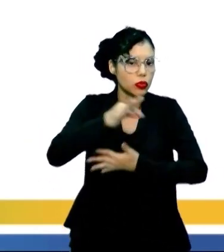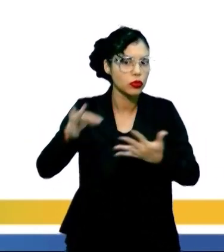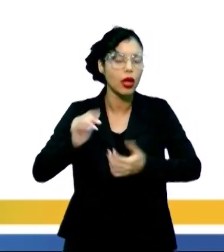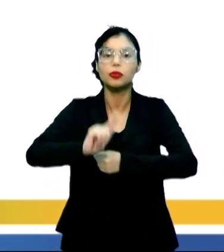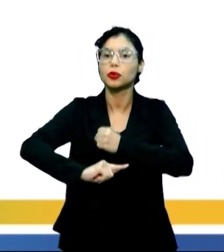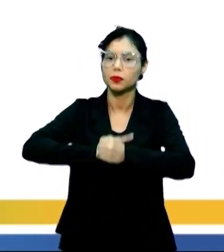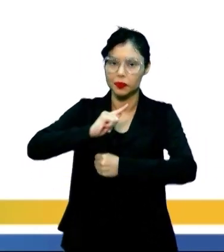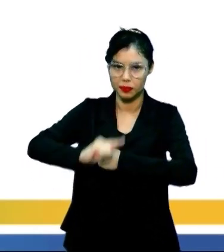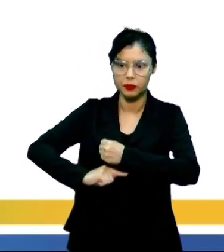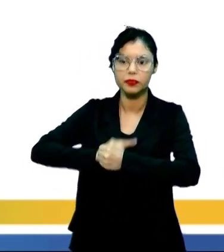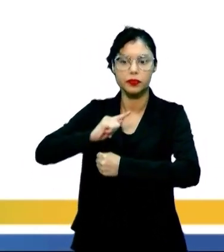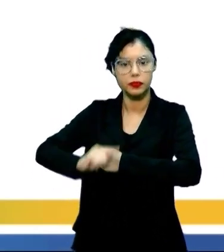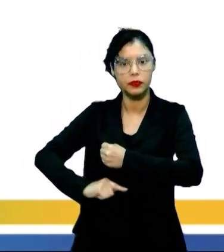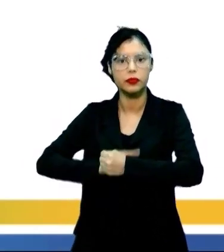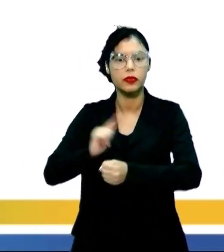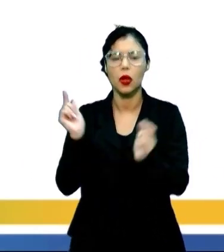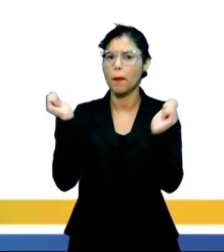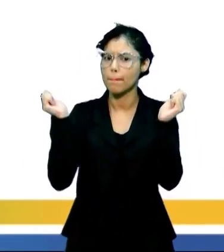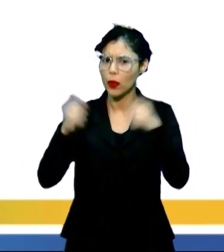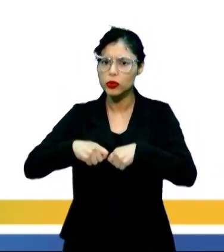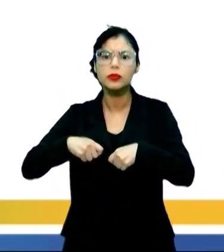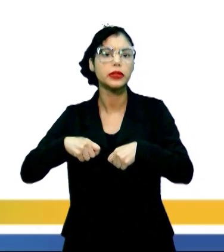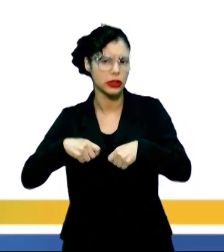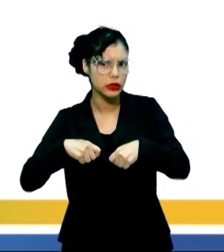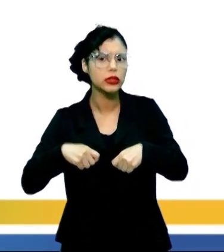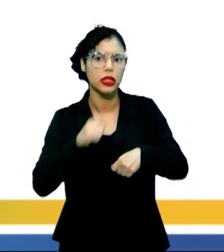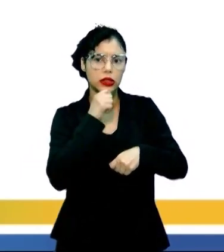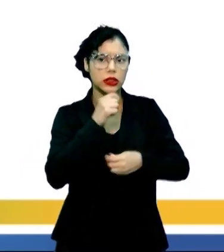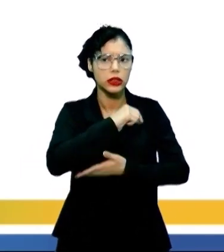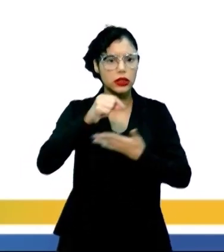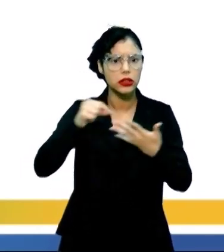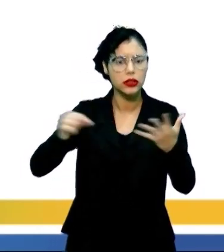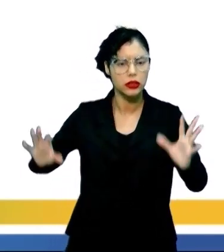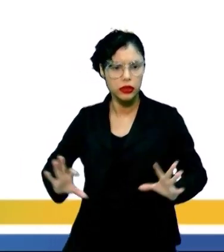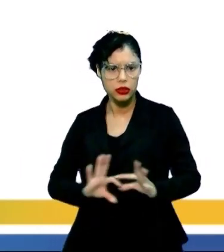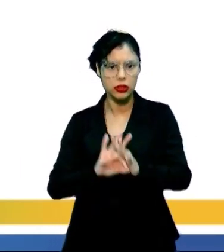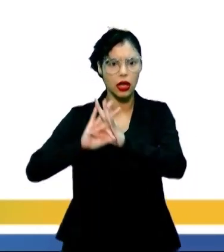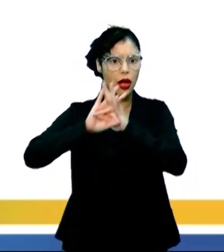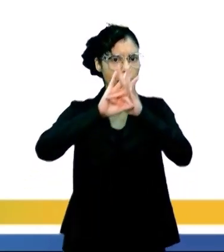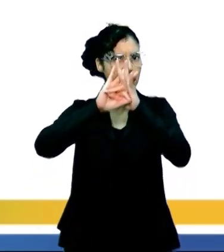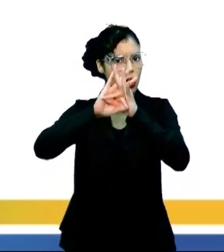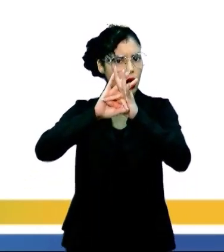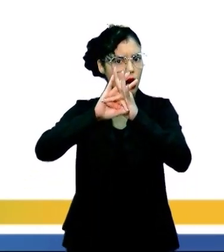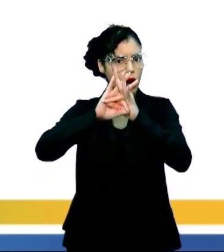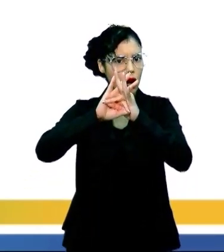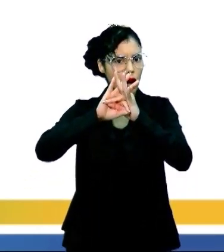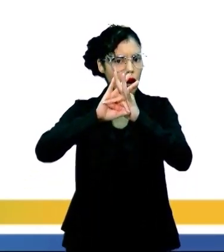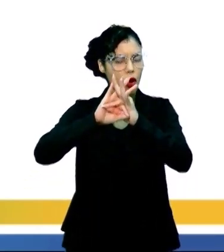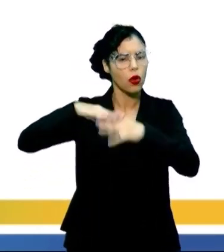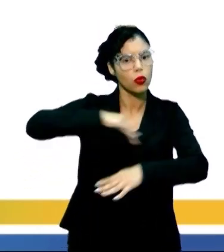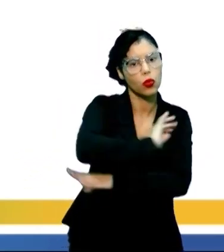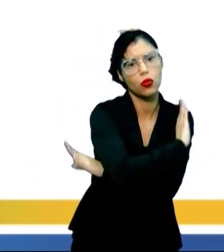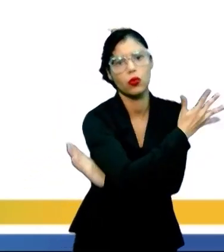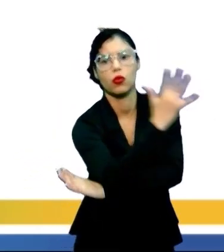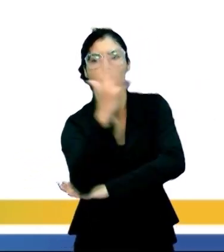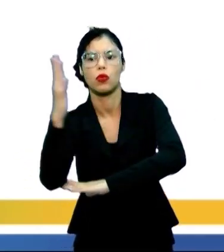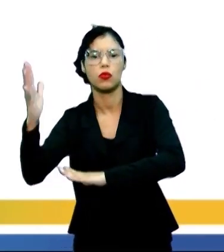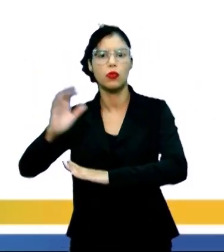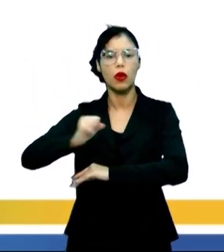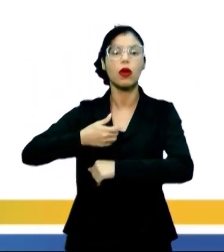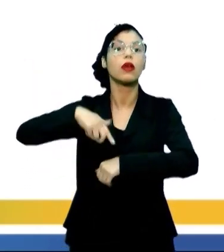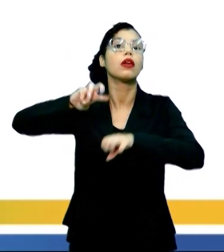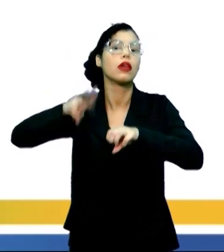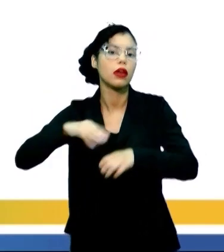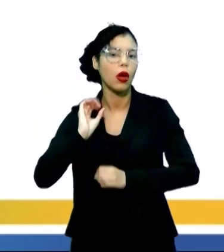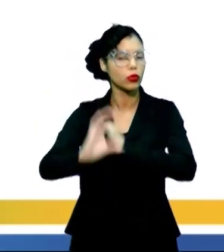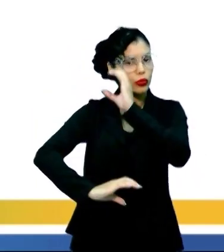átomos. Possibilitam que esses elementos interajam com o meio ambiente. Quem que possibilita? Os